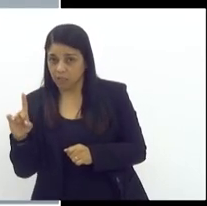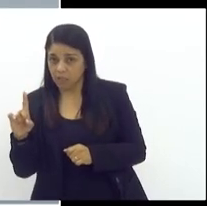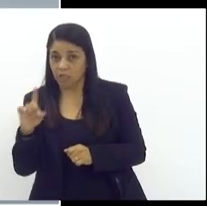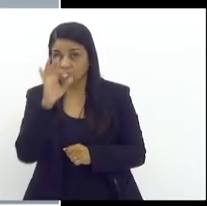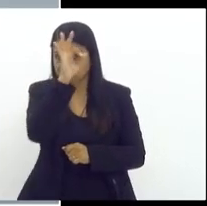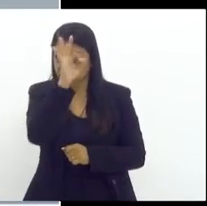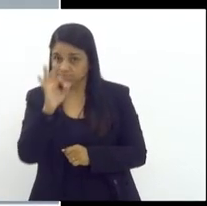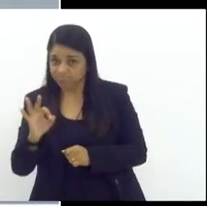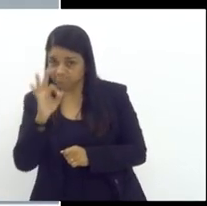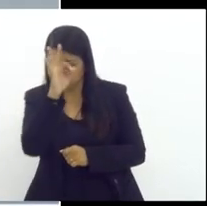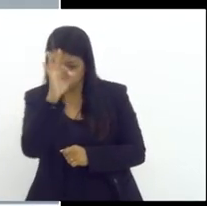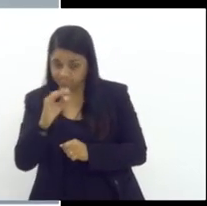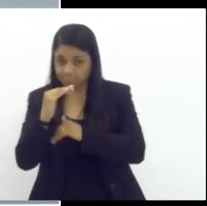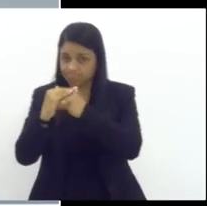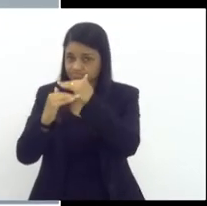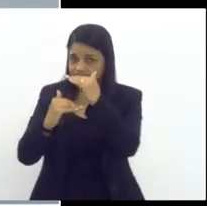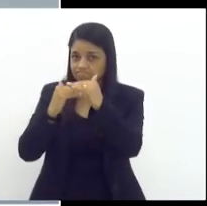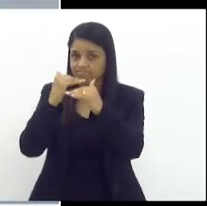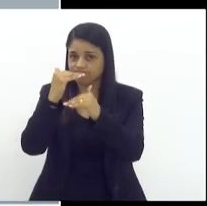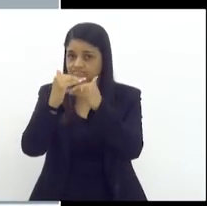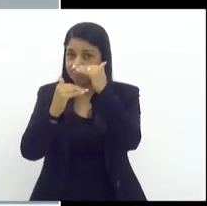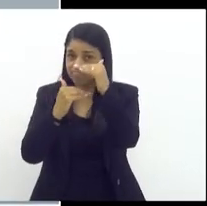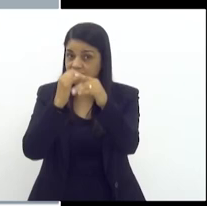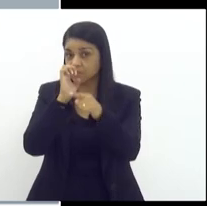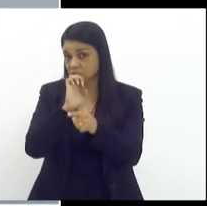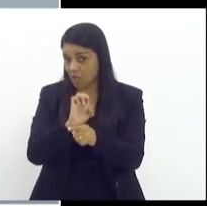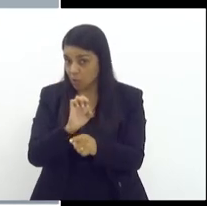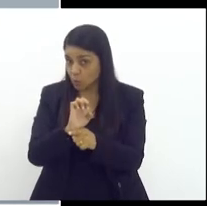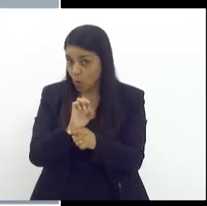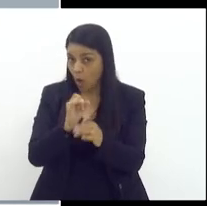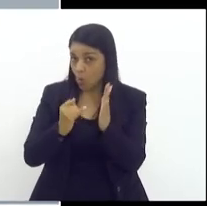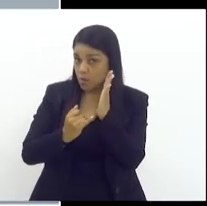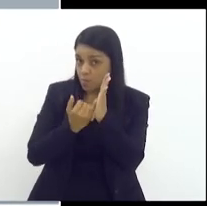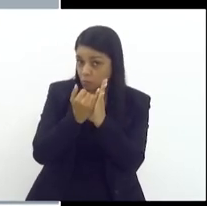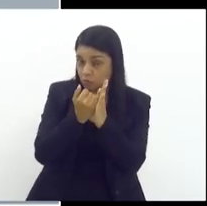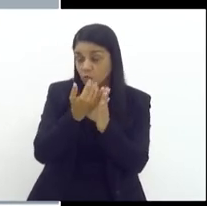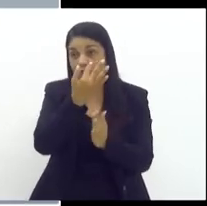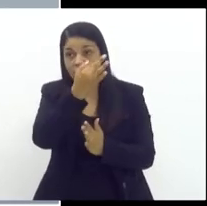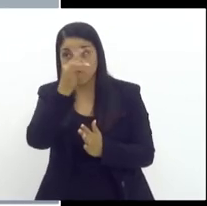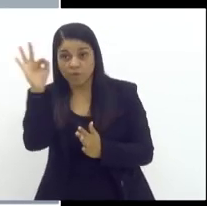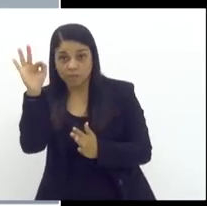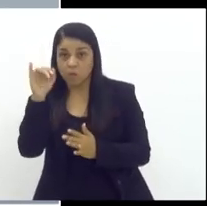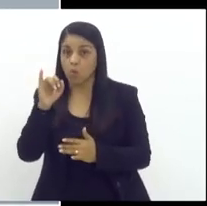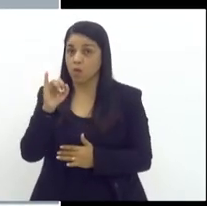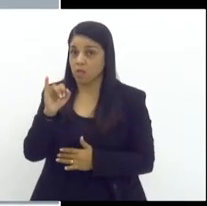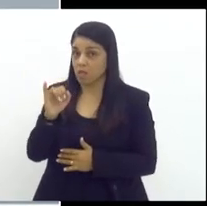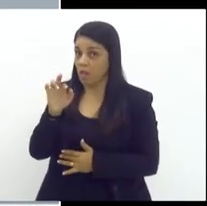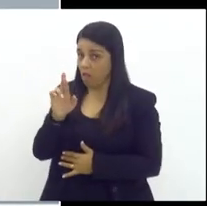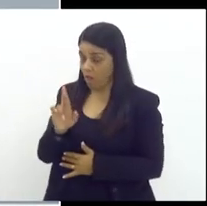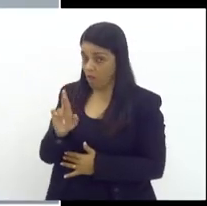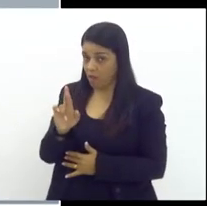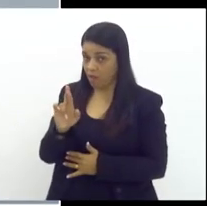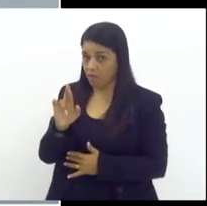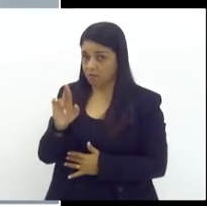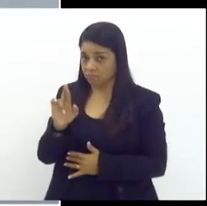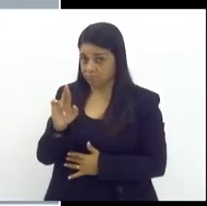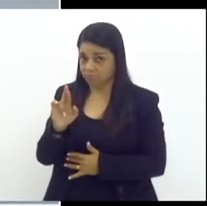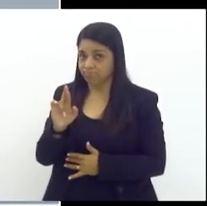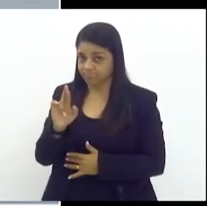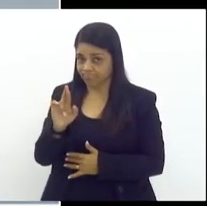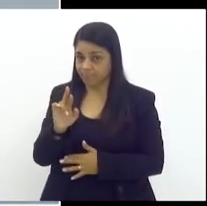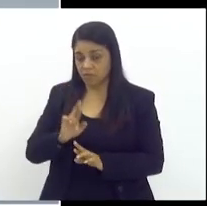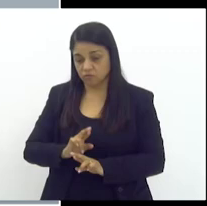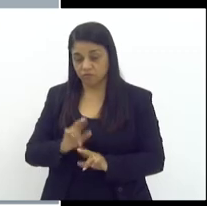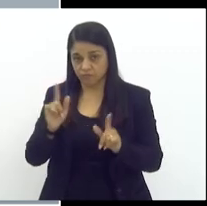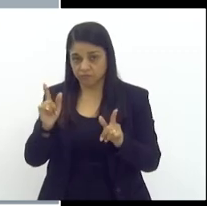progressivas falando de imposto Estadual se formos para Federal é um imposto de renda não aí é que dá